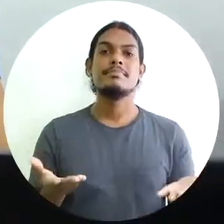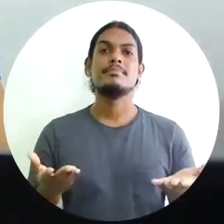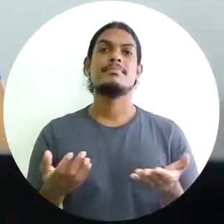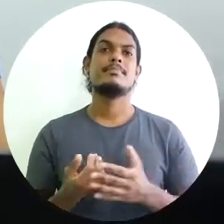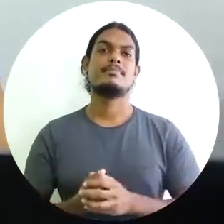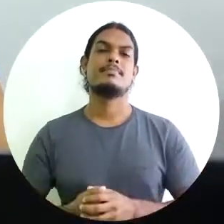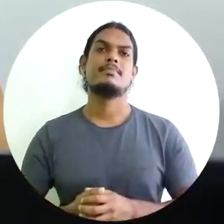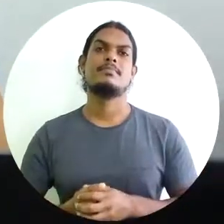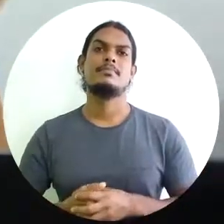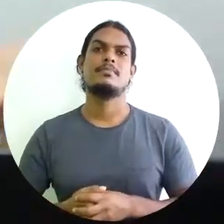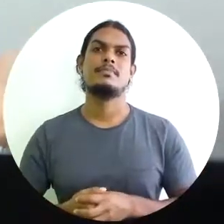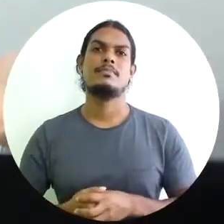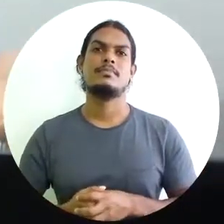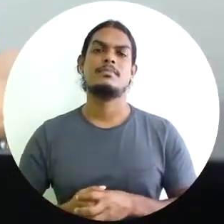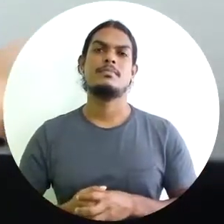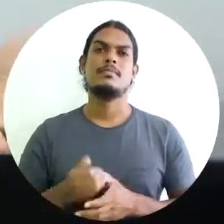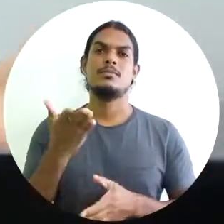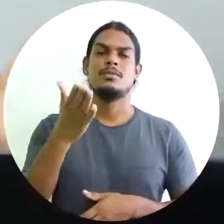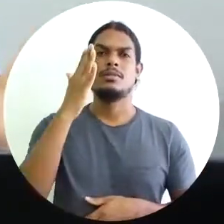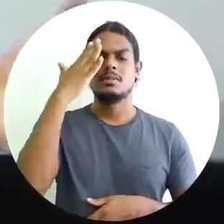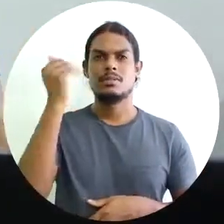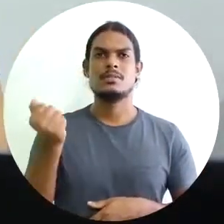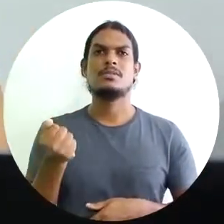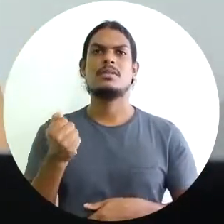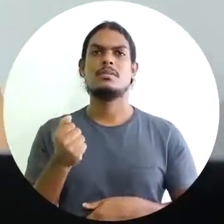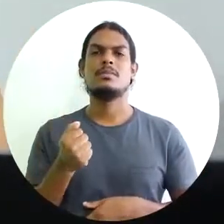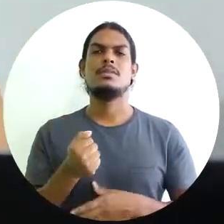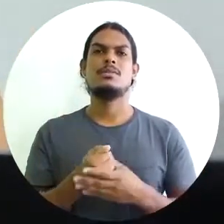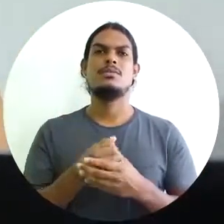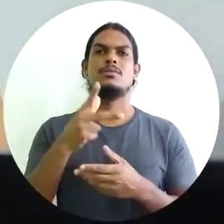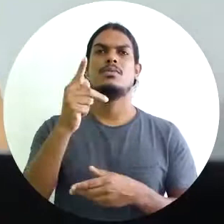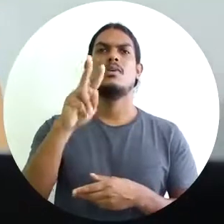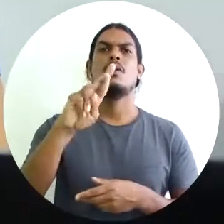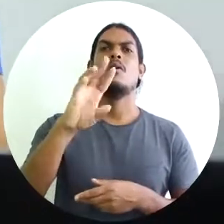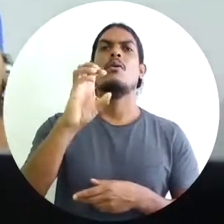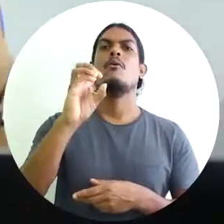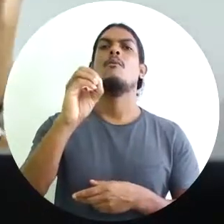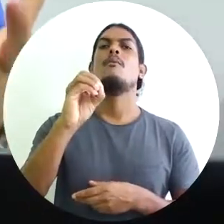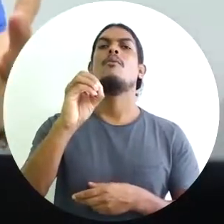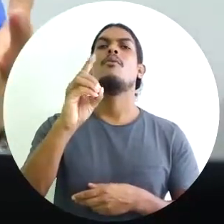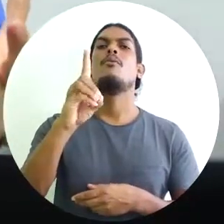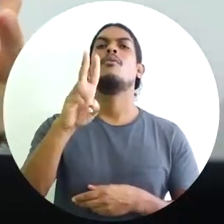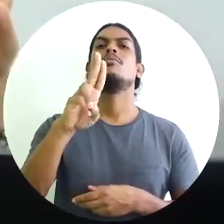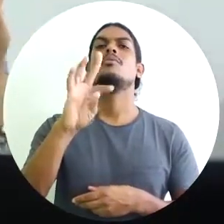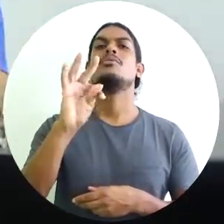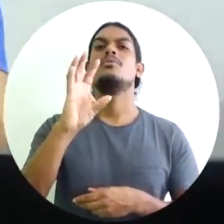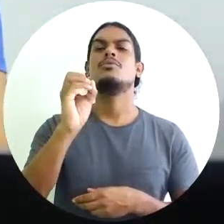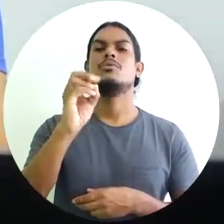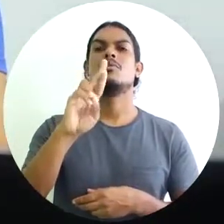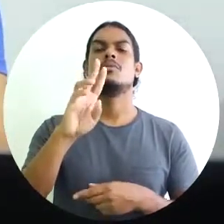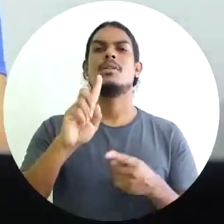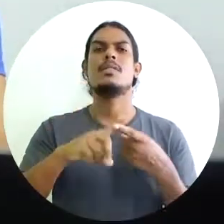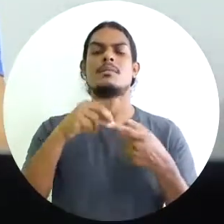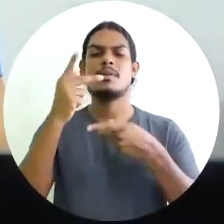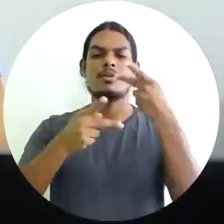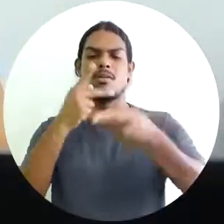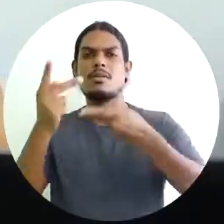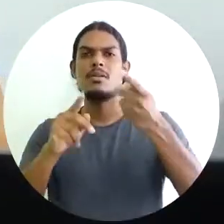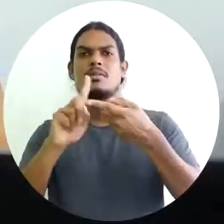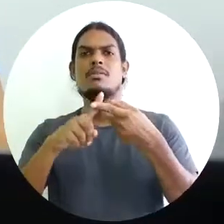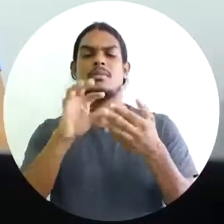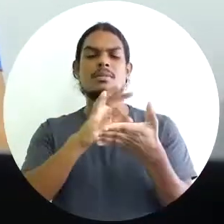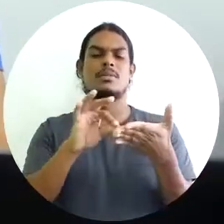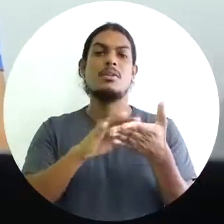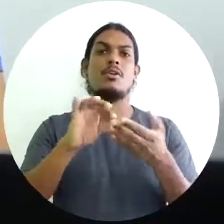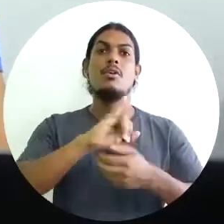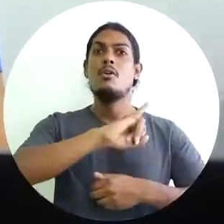de texto. Que vocês sabem que produtor de texto não é só escrito, também é oral. Então, ao olhar para vocês, que eu estou falando agora, e